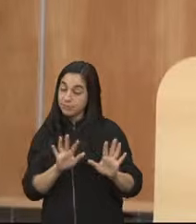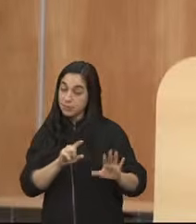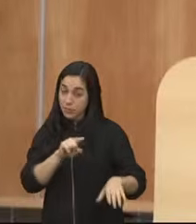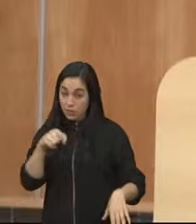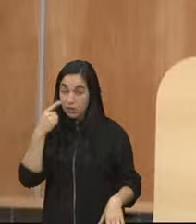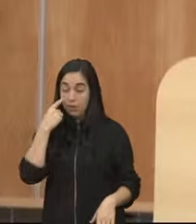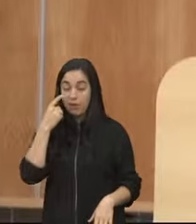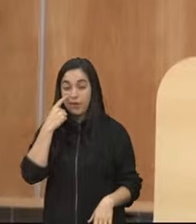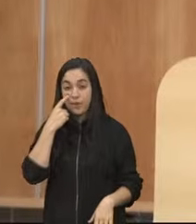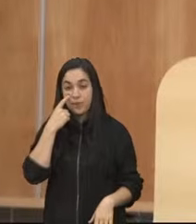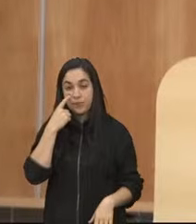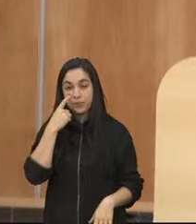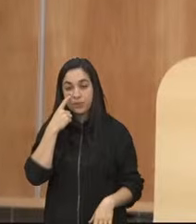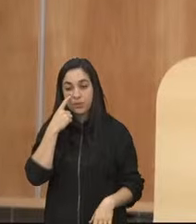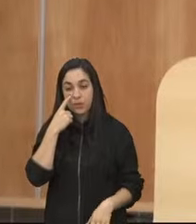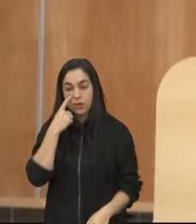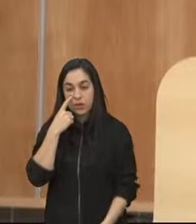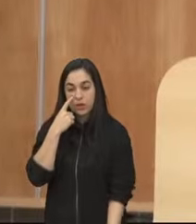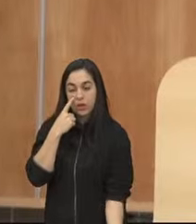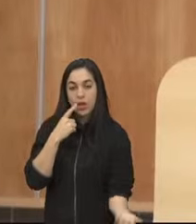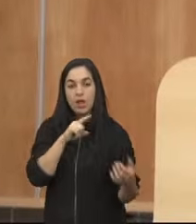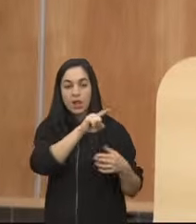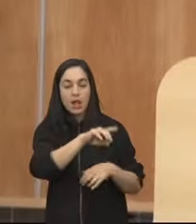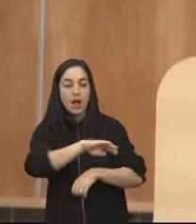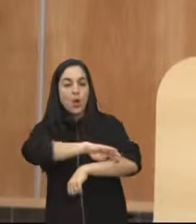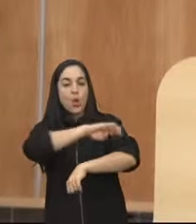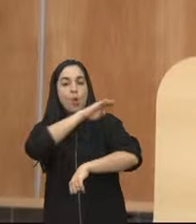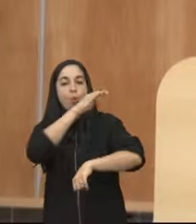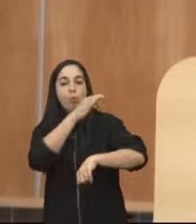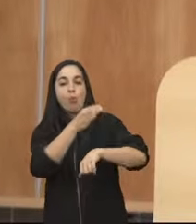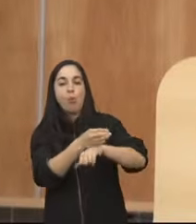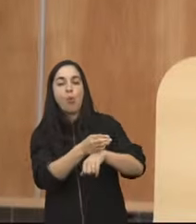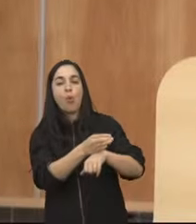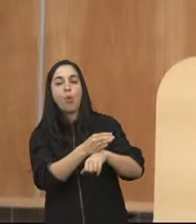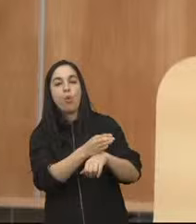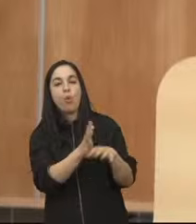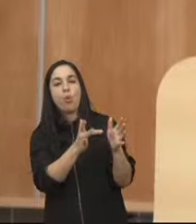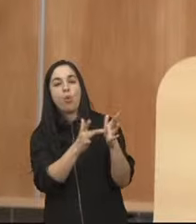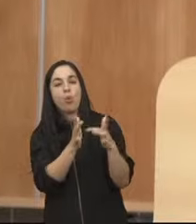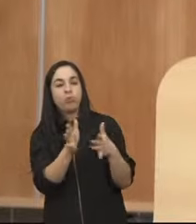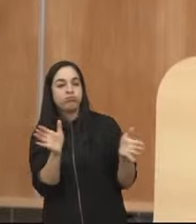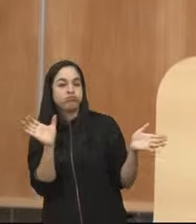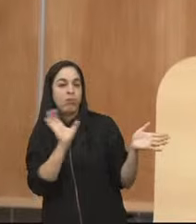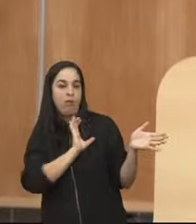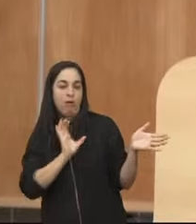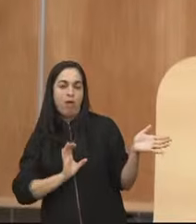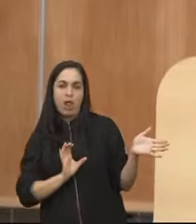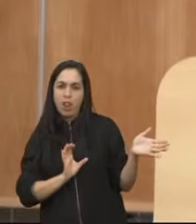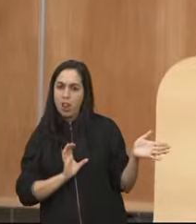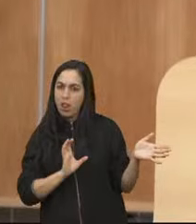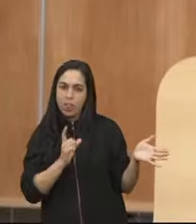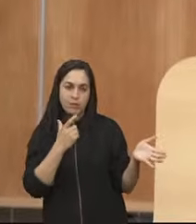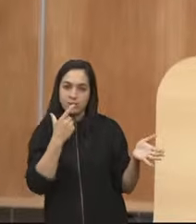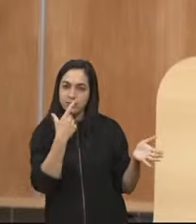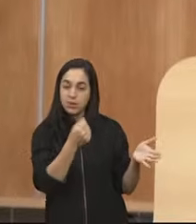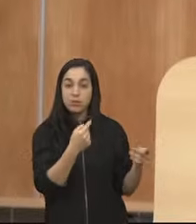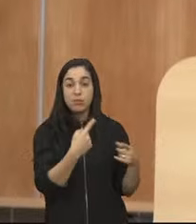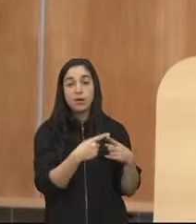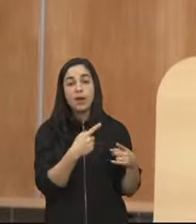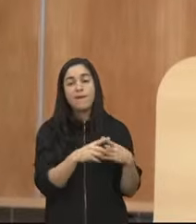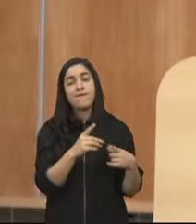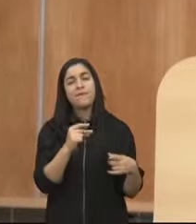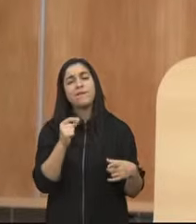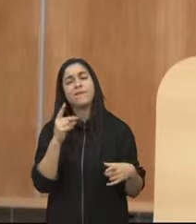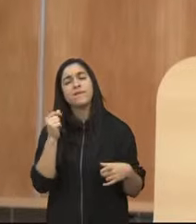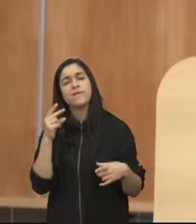ideia, nem o Cristo, no Morro do Cristo, escapou, vereador Paulinho, porque até hoje, essa obra era para ter sido